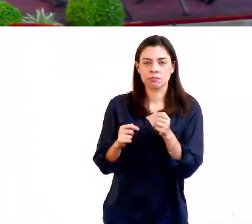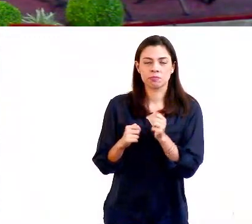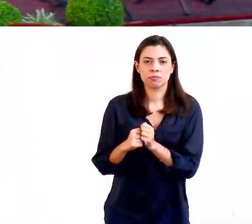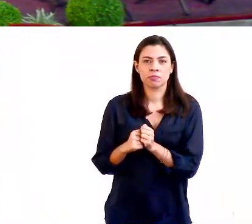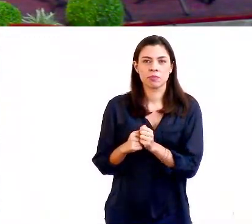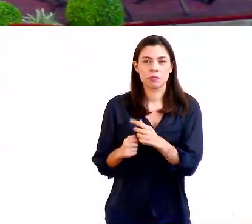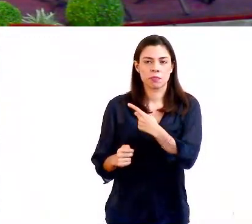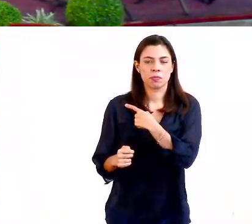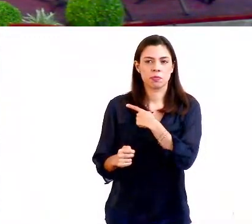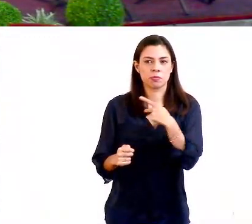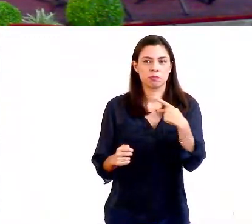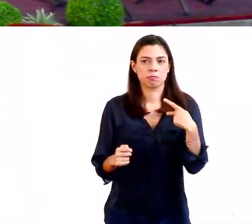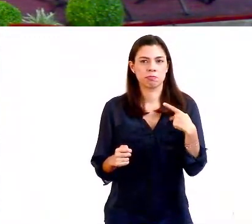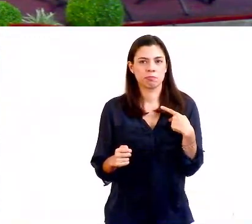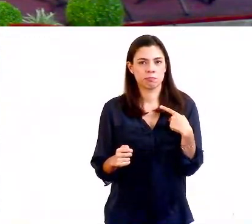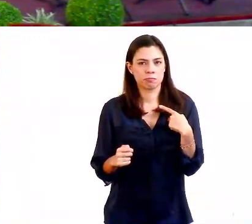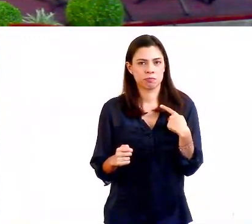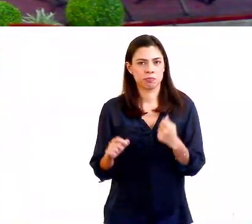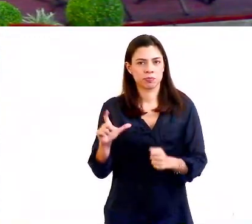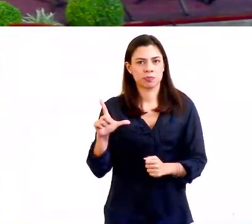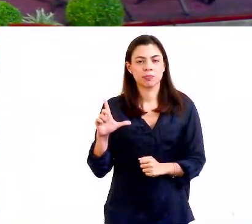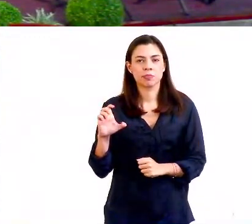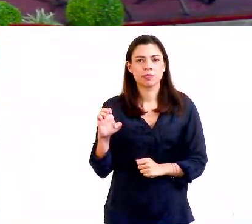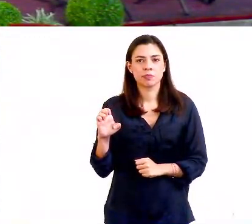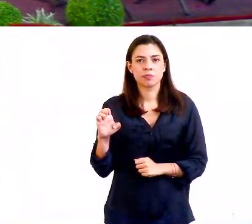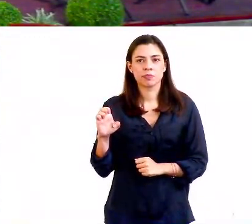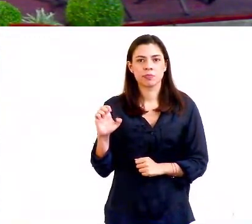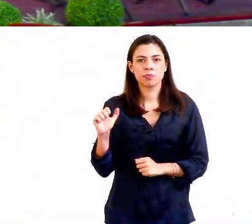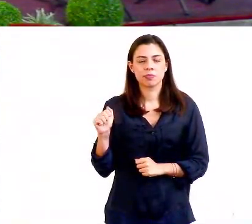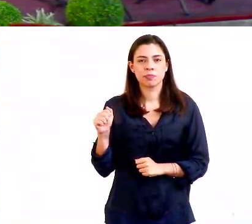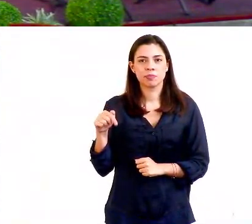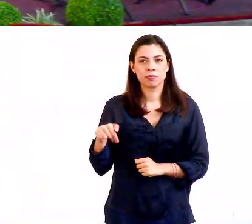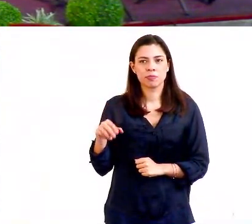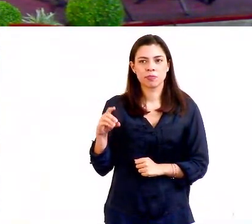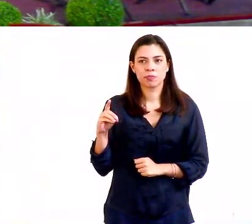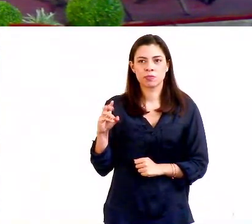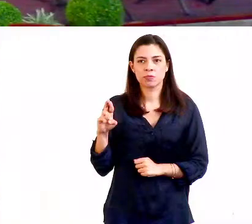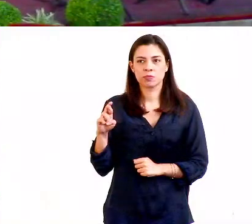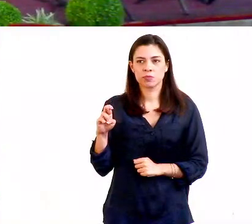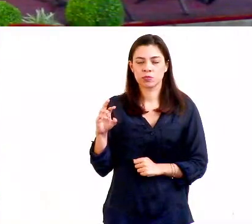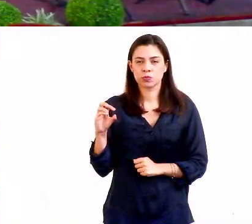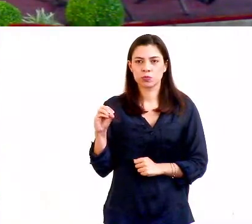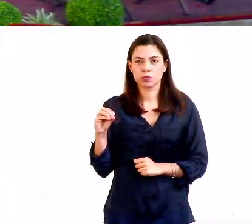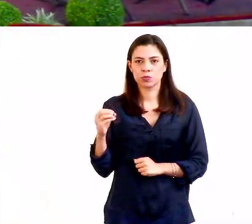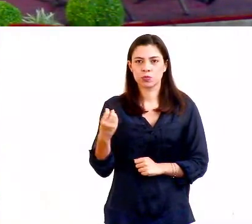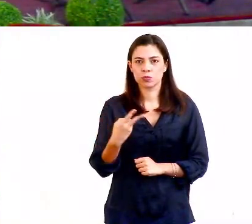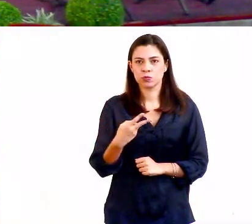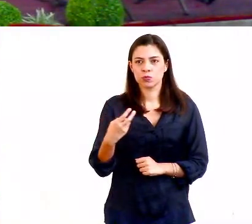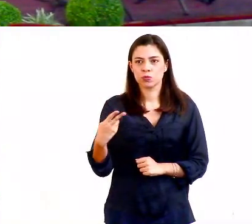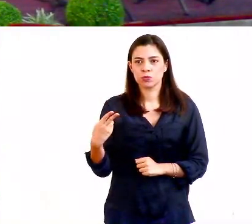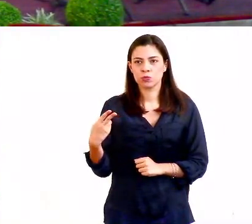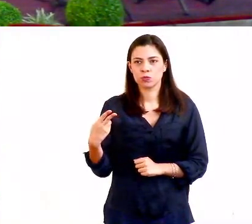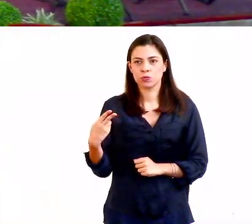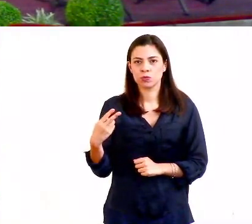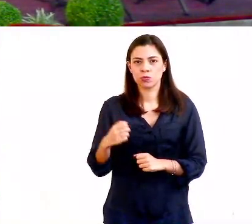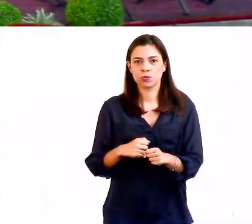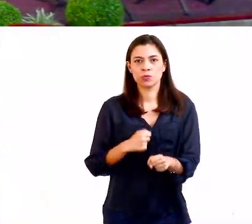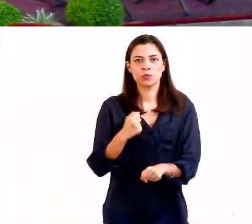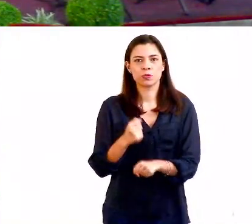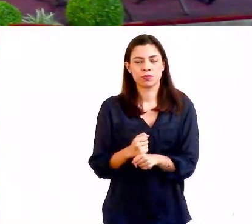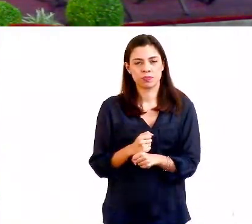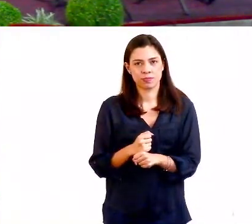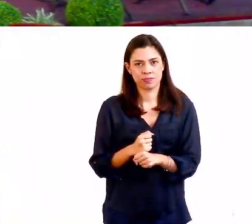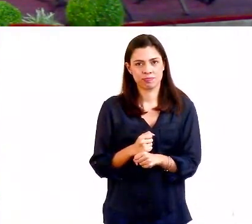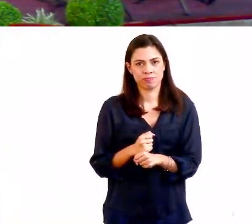Leandro é pastor há 22 anos, acredito, um pouquinho mais, um pouquinho menos, um pouquinho mais eu acho, na Igreja Presbiteriana do Brasil, é quem trouxe o evangelho para a